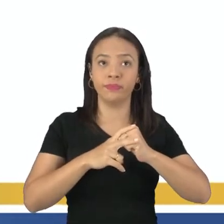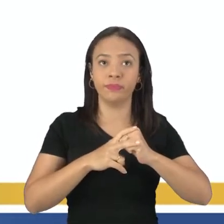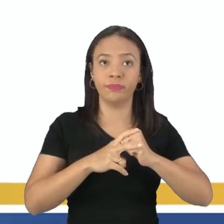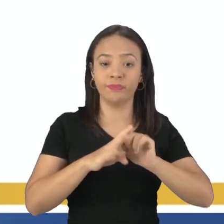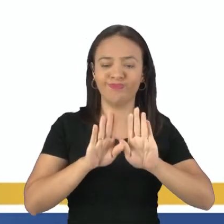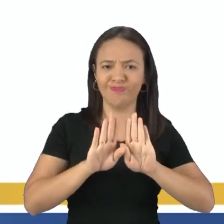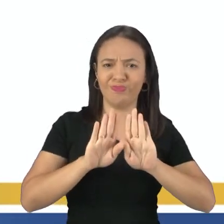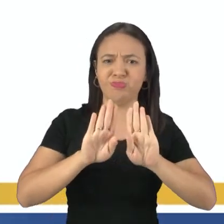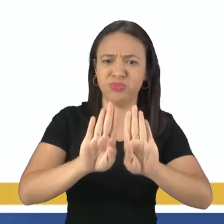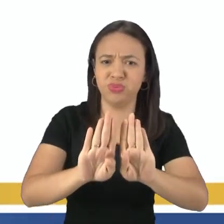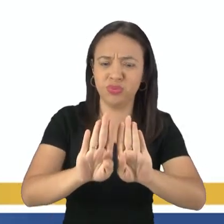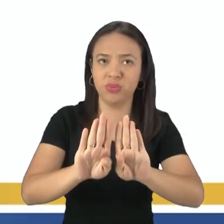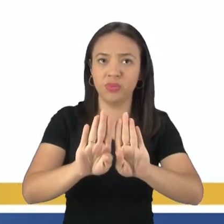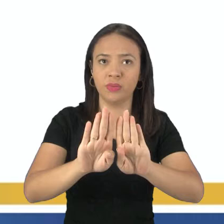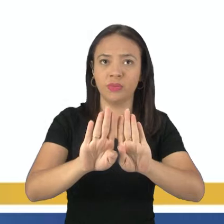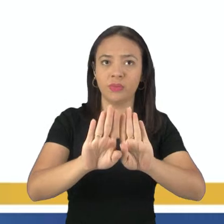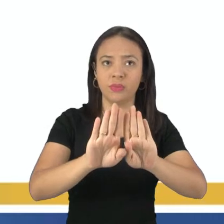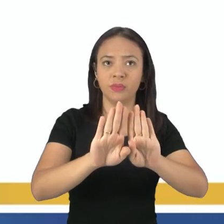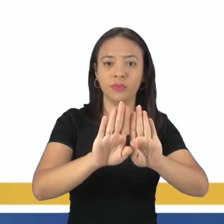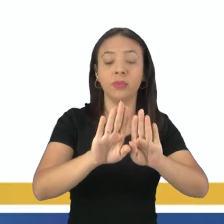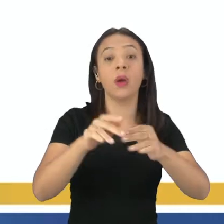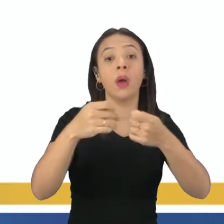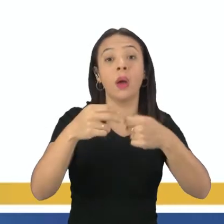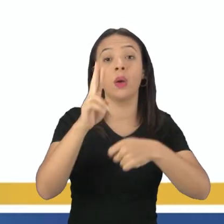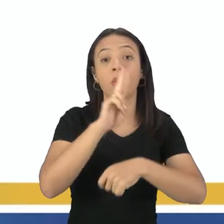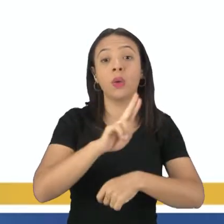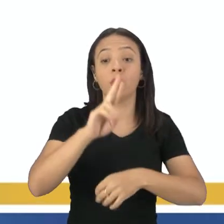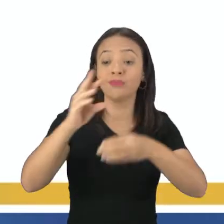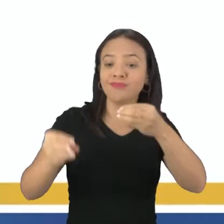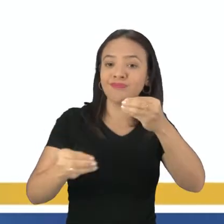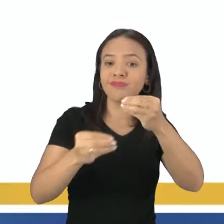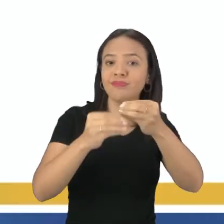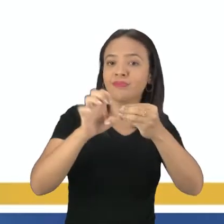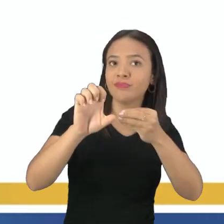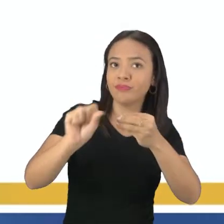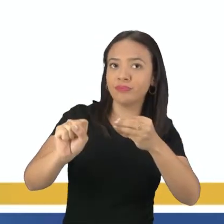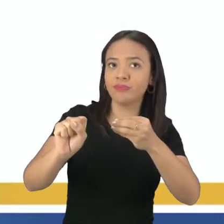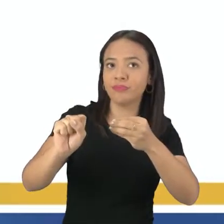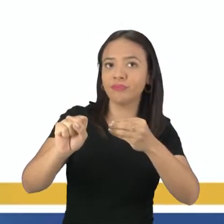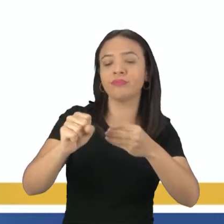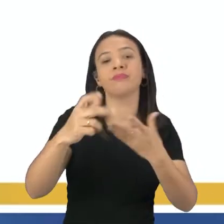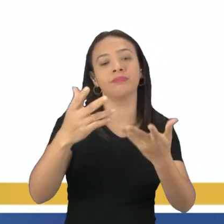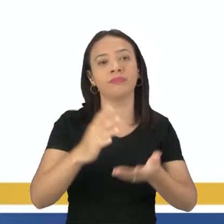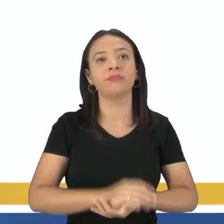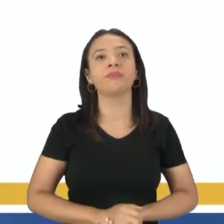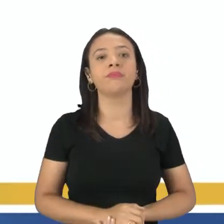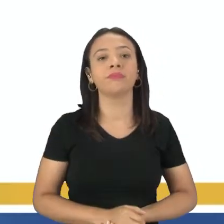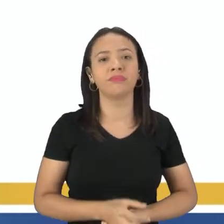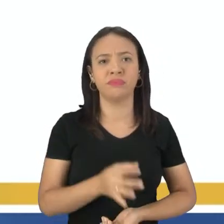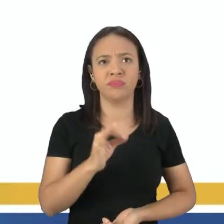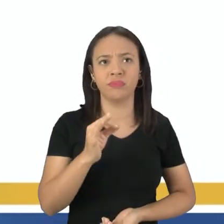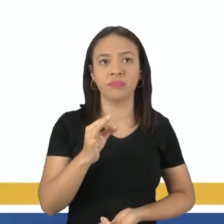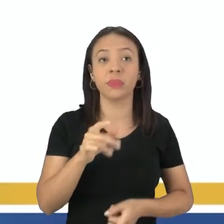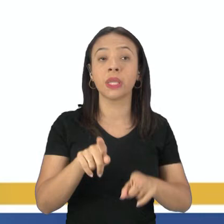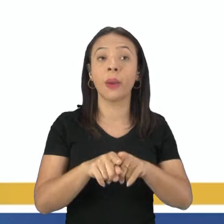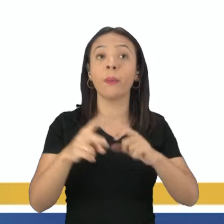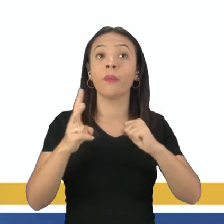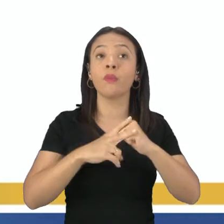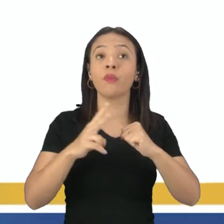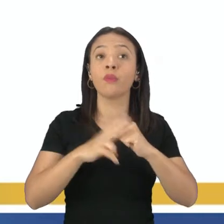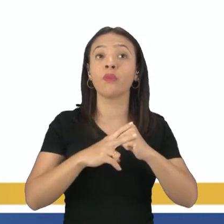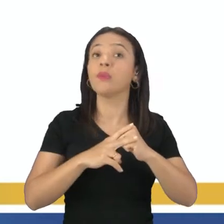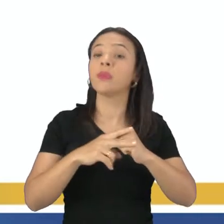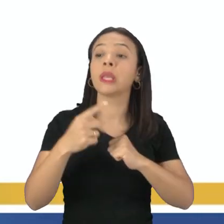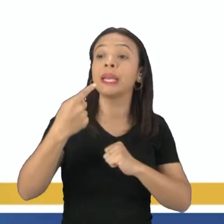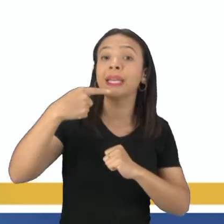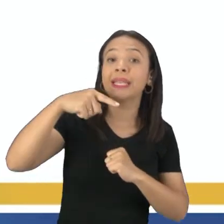verbo empurrar, eu precisei acrescentar o ES, ficou pushes, certo? O verbo go, que é o